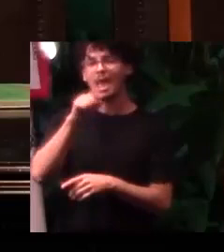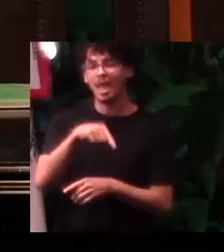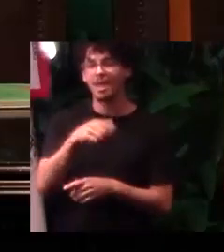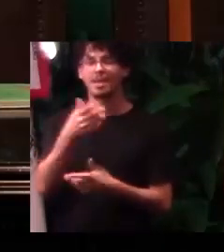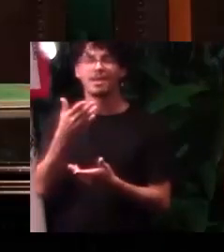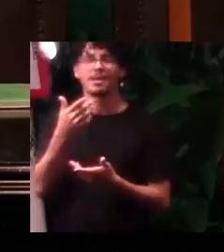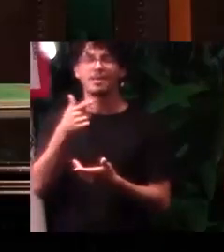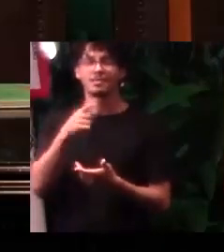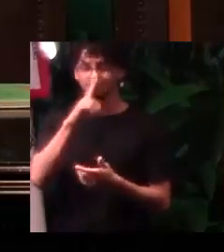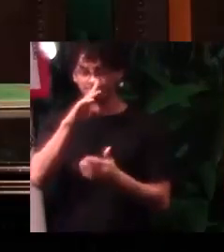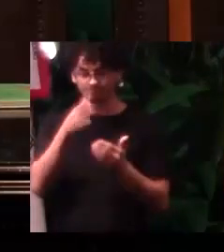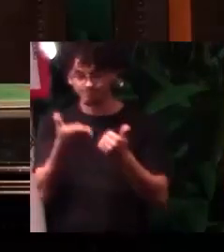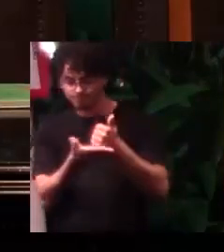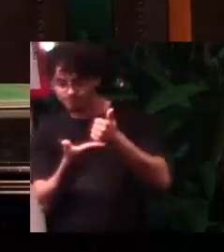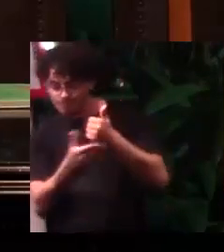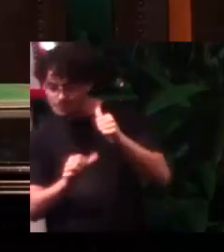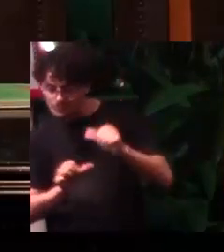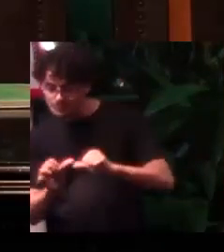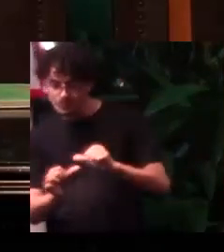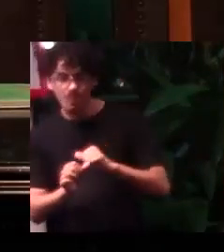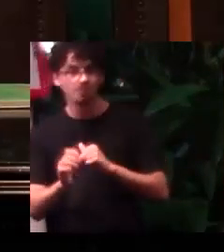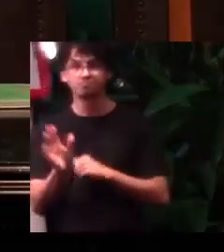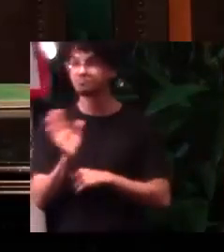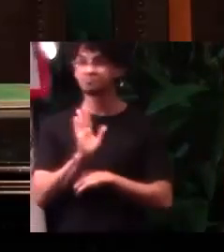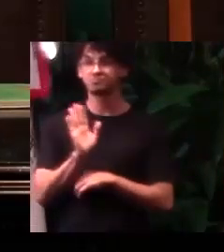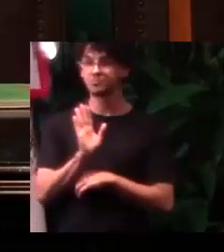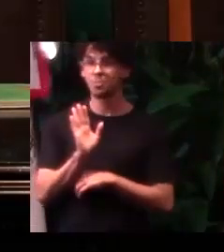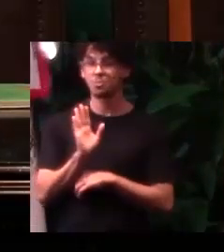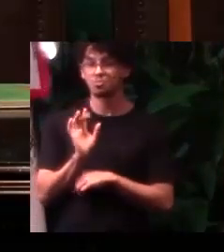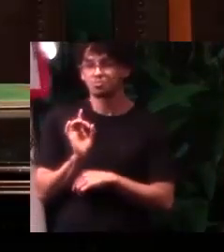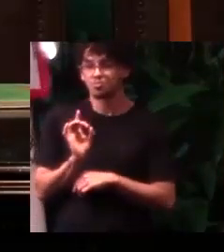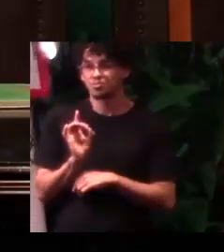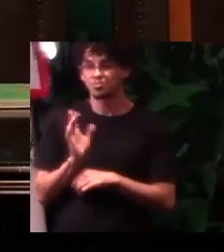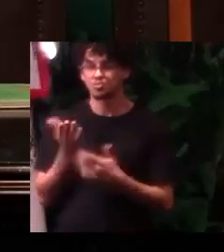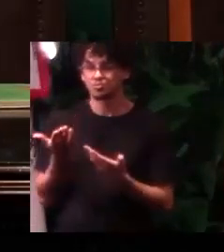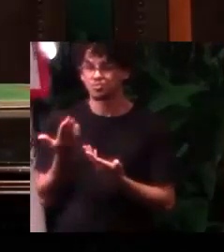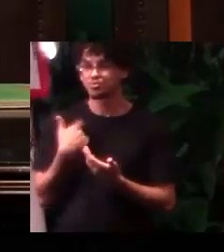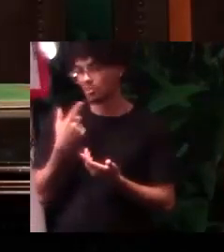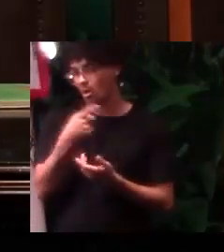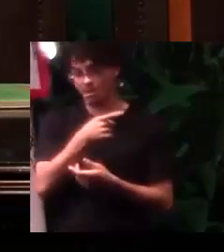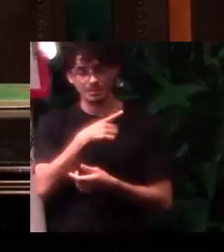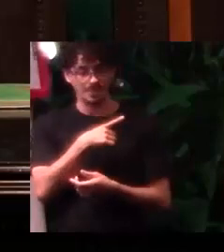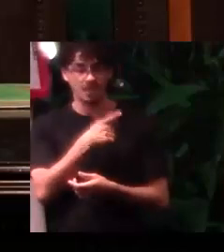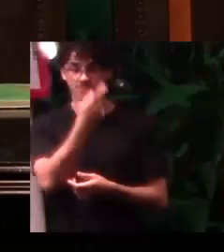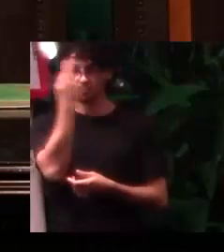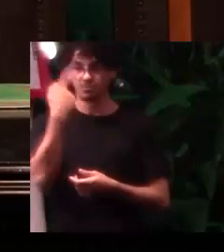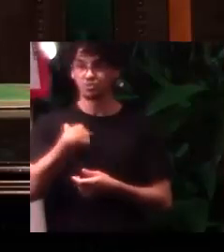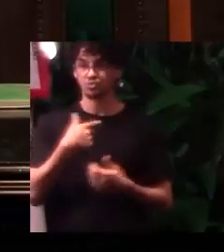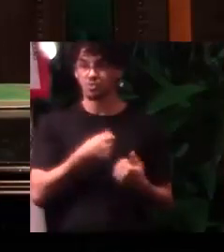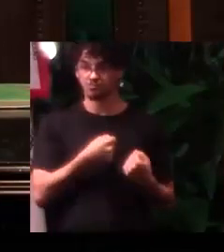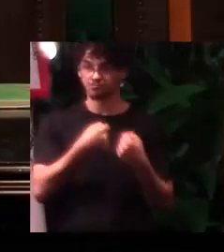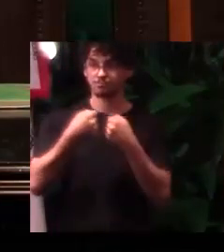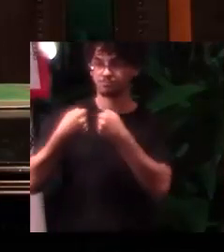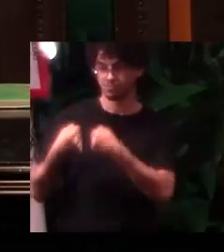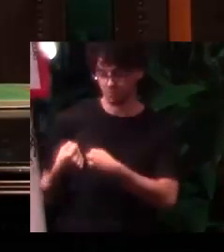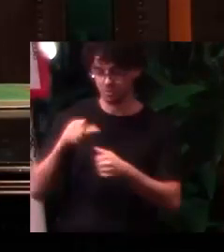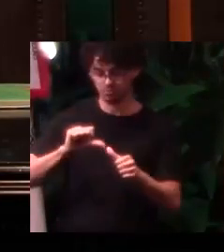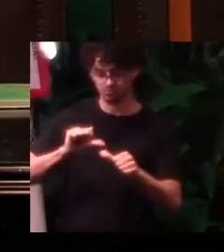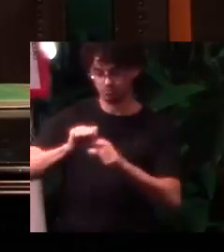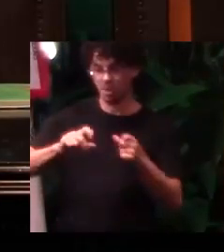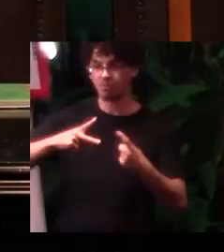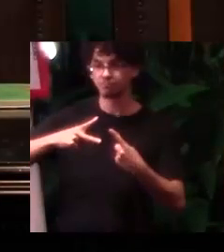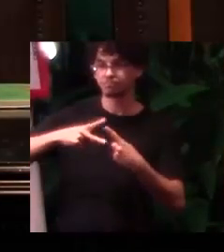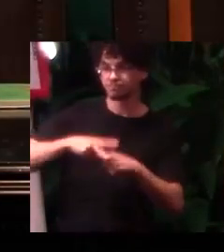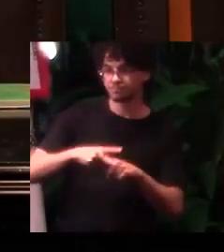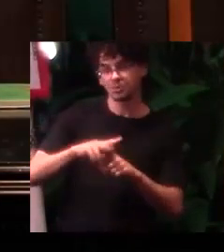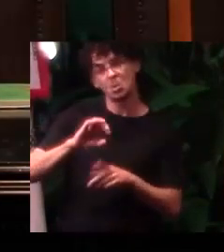fundamento do fundamento está sendo mudado. Não. Você simplesmente tem uma autoridade que modifica, né? Se para